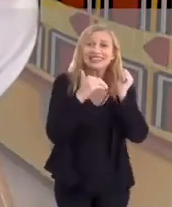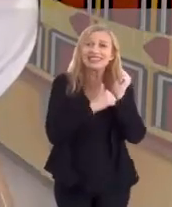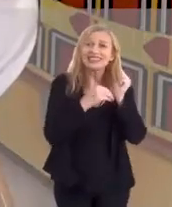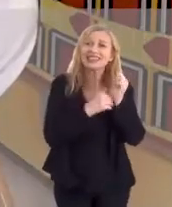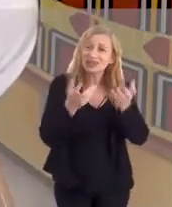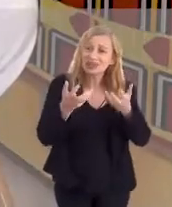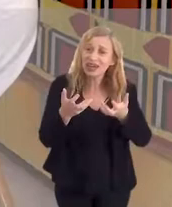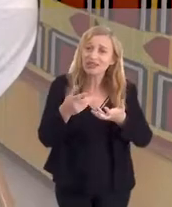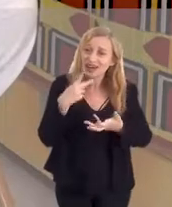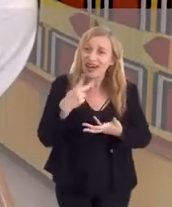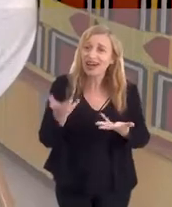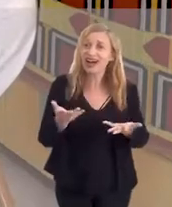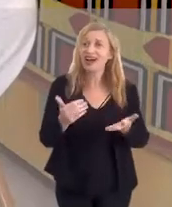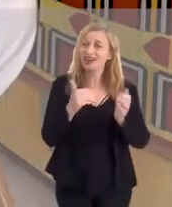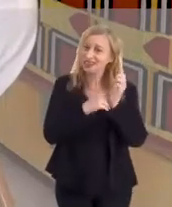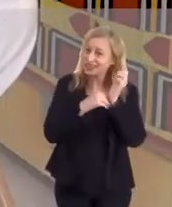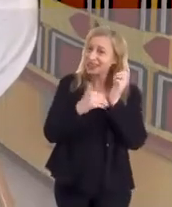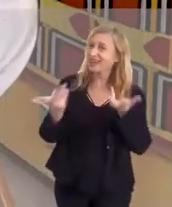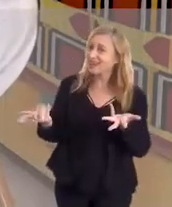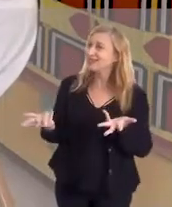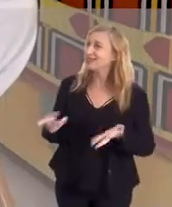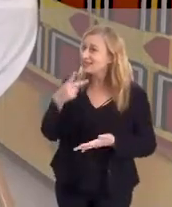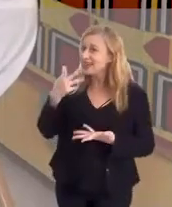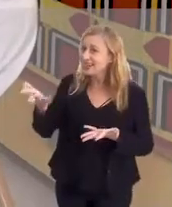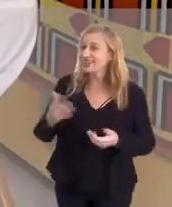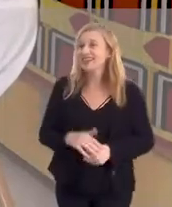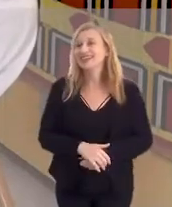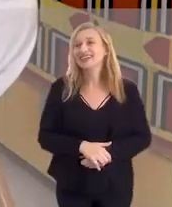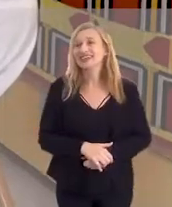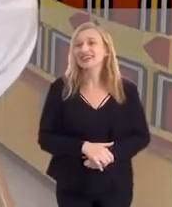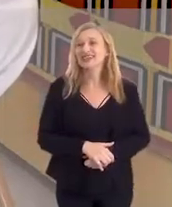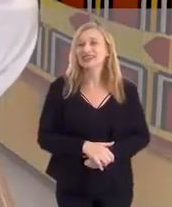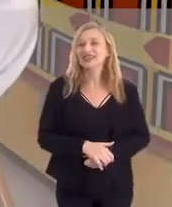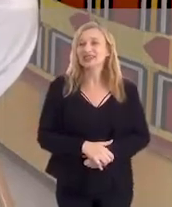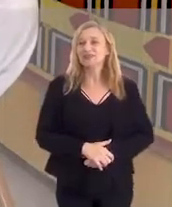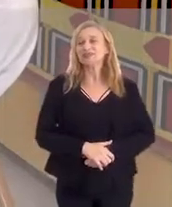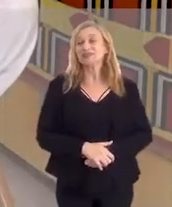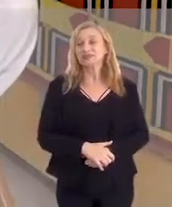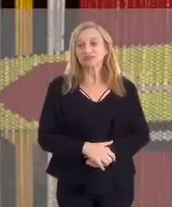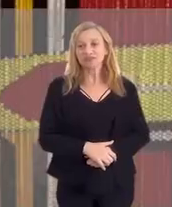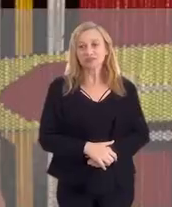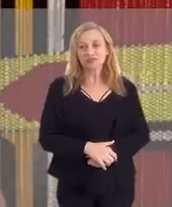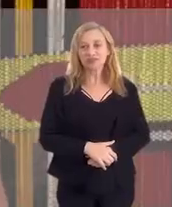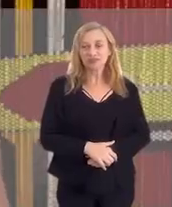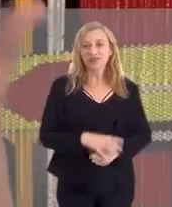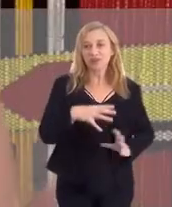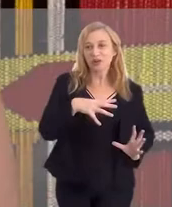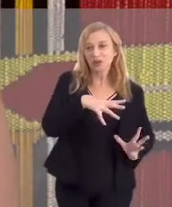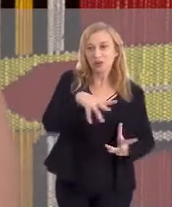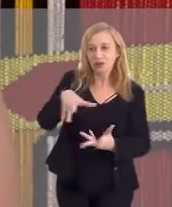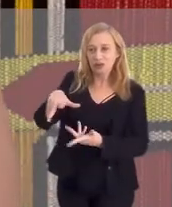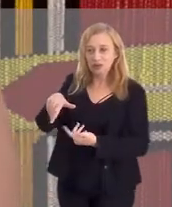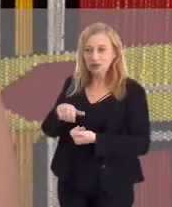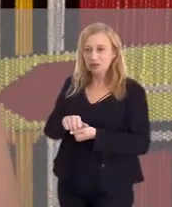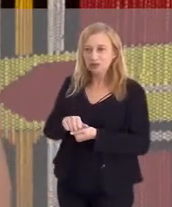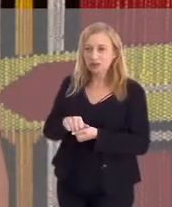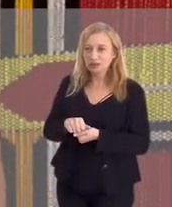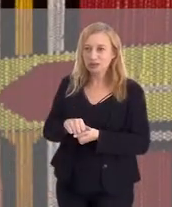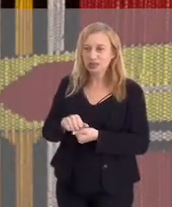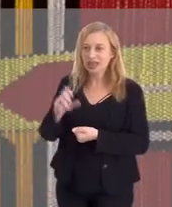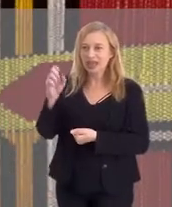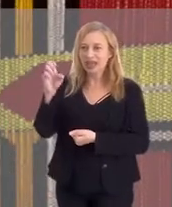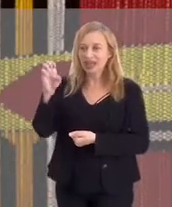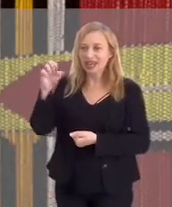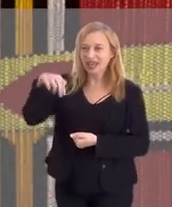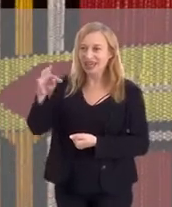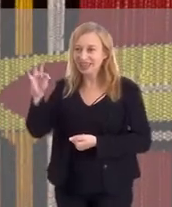é, né? Gente, outra vez que é, falou melhor. É, o mundo da encantaria é um mundo de